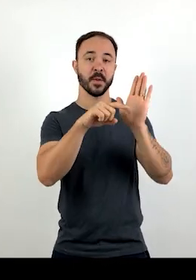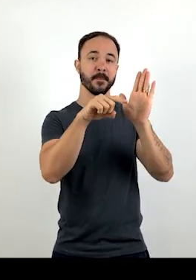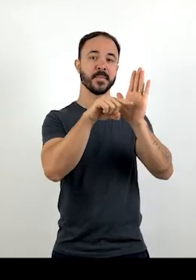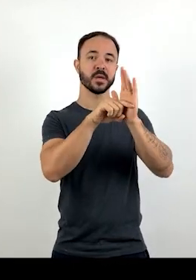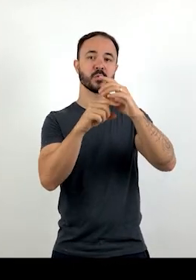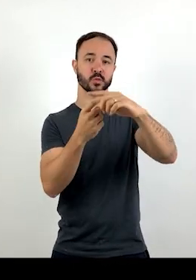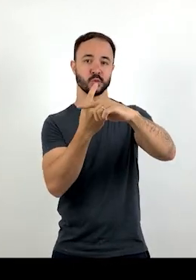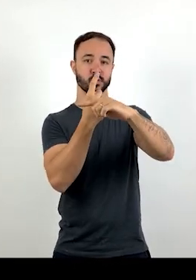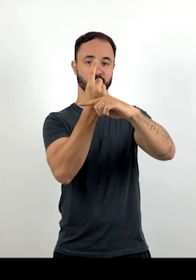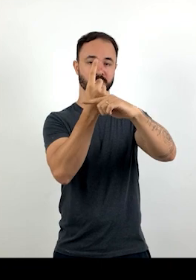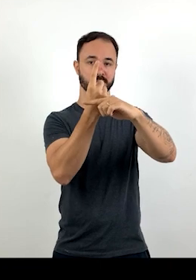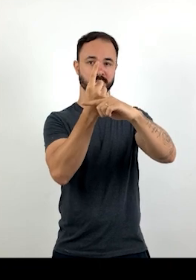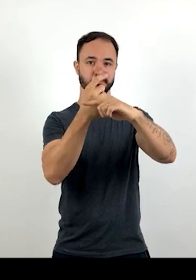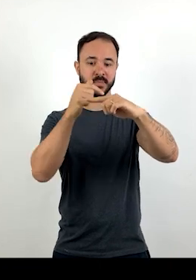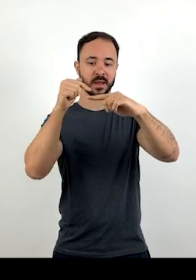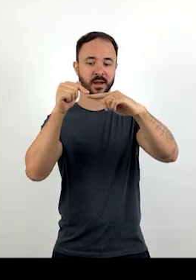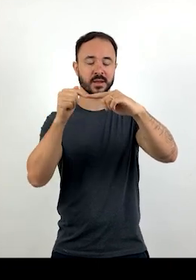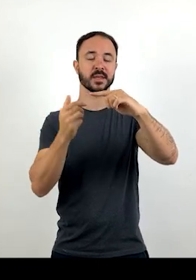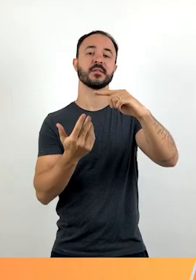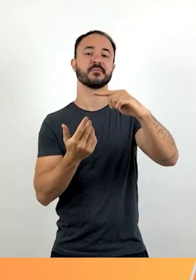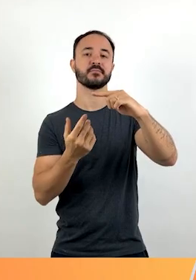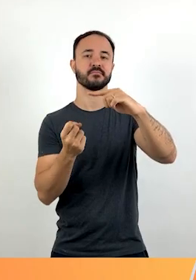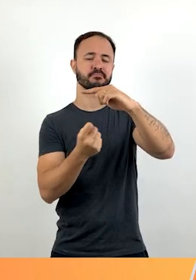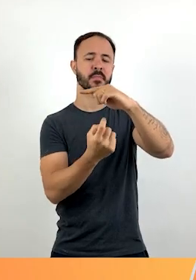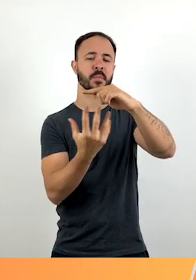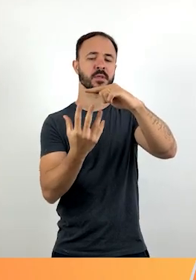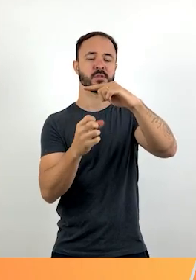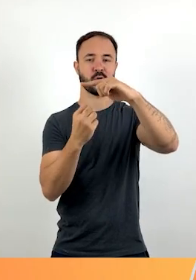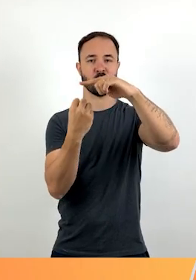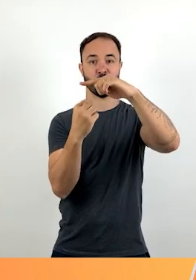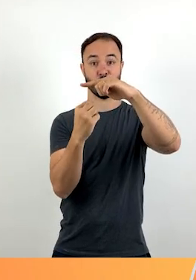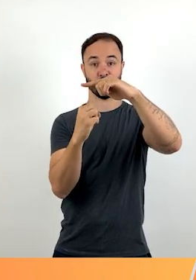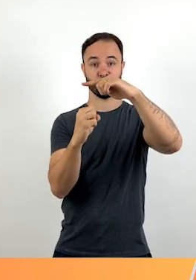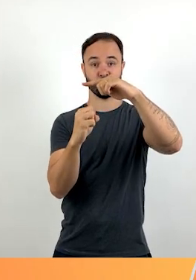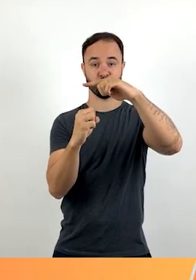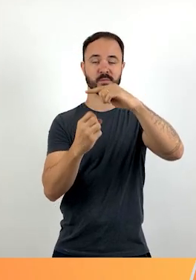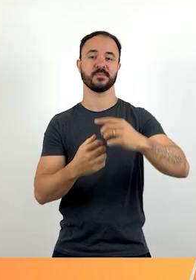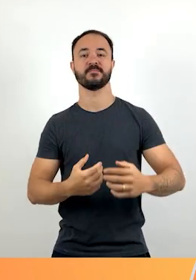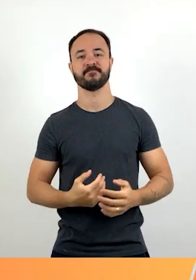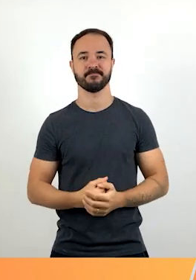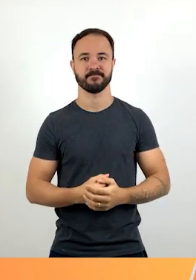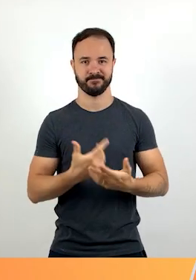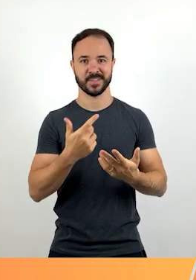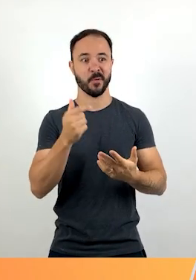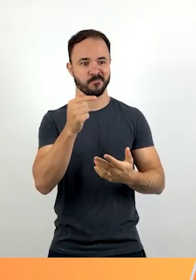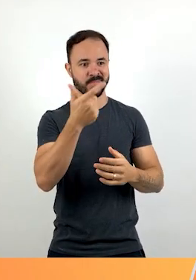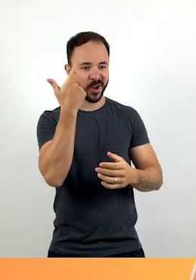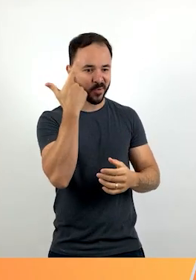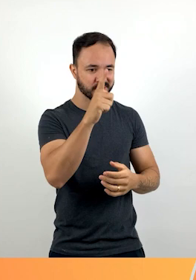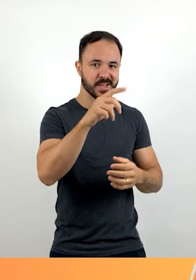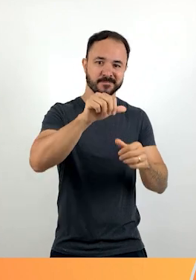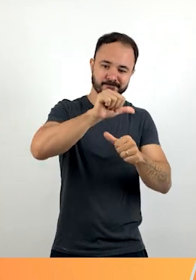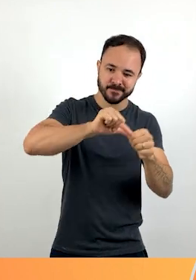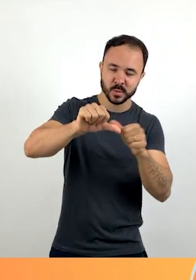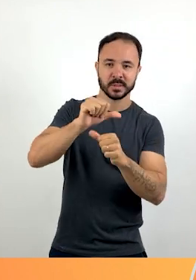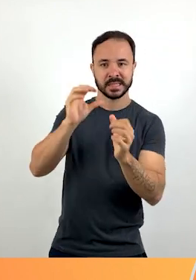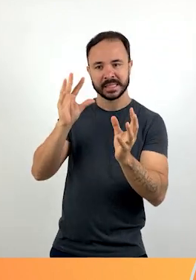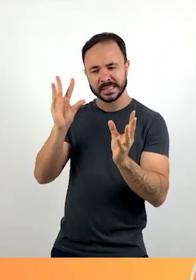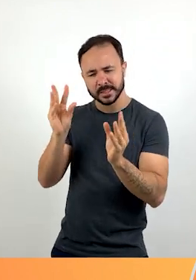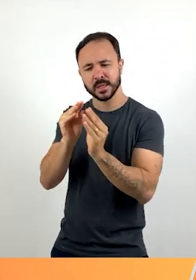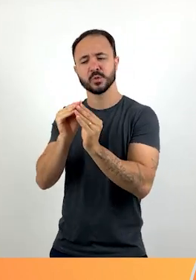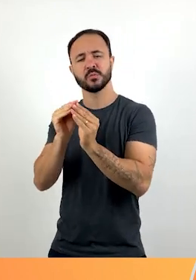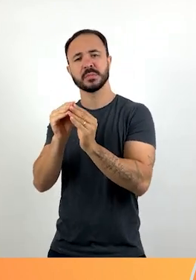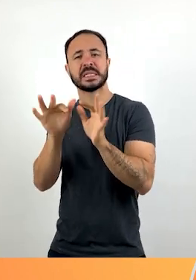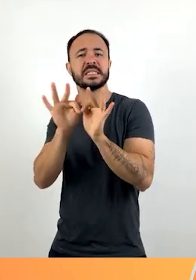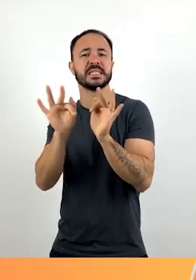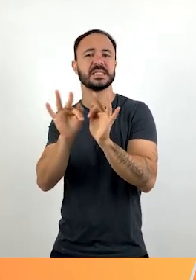Dividido por 24 dividido para 3, 8. Então, simplificando, nós ficaremos aqui com a fração menos